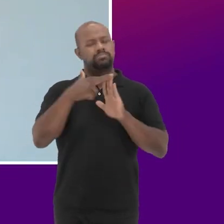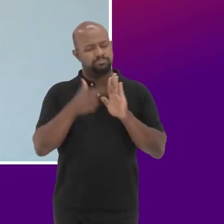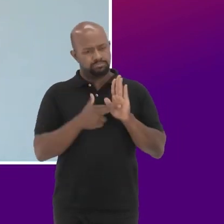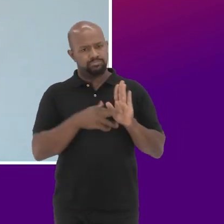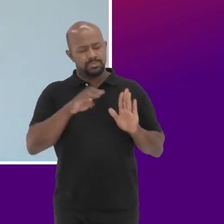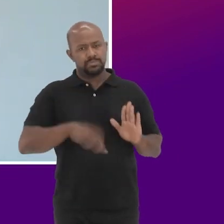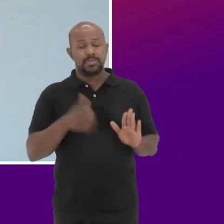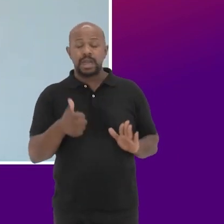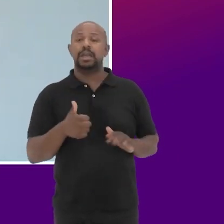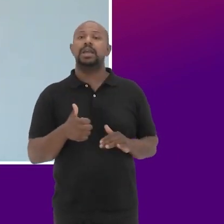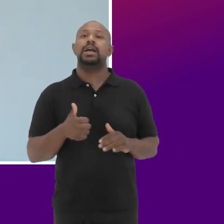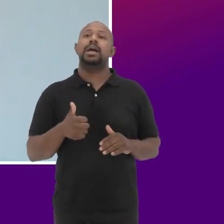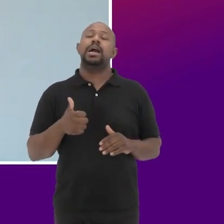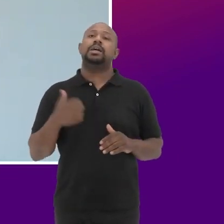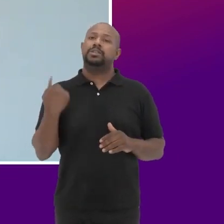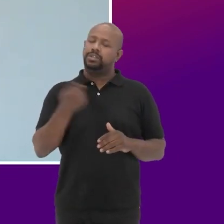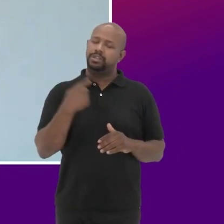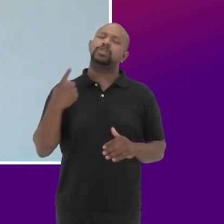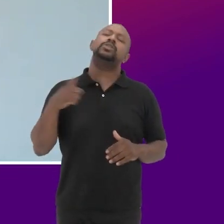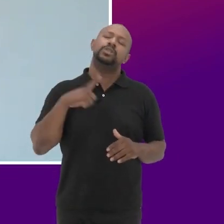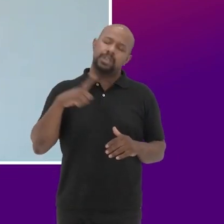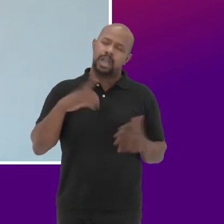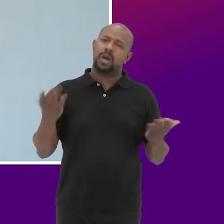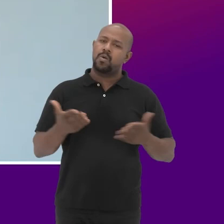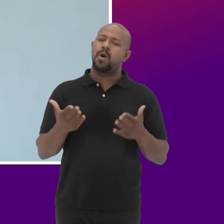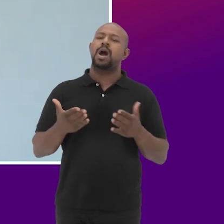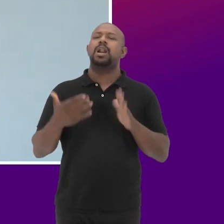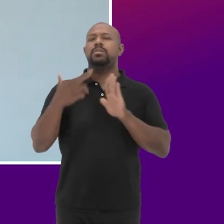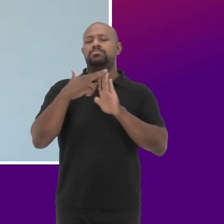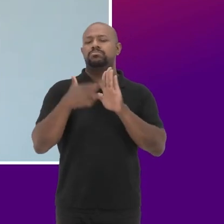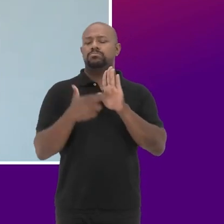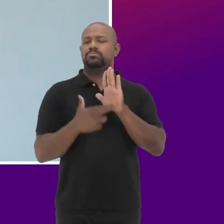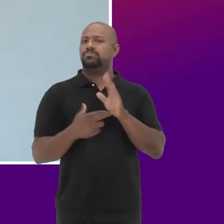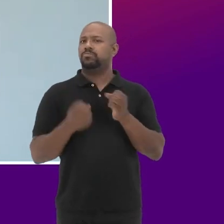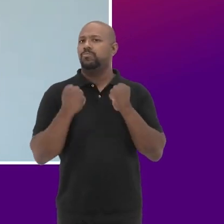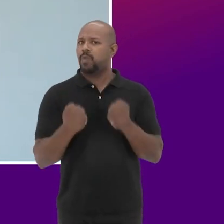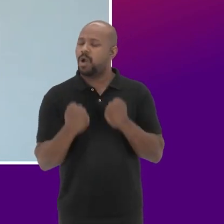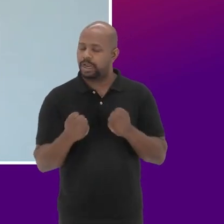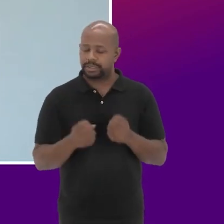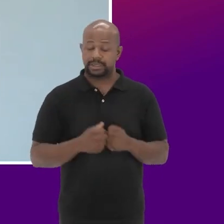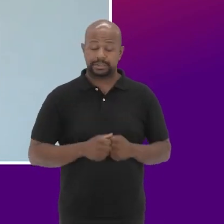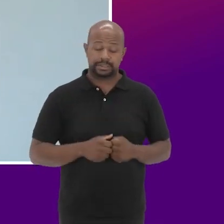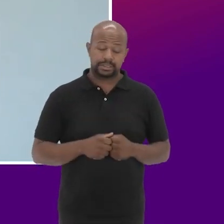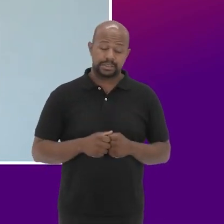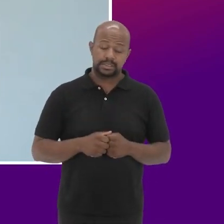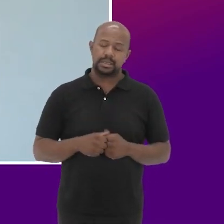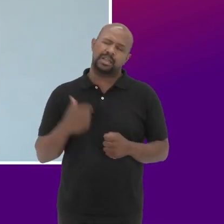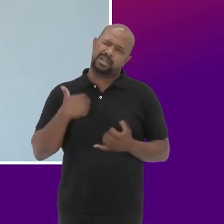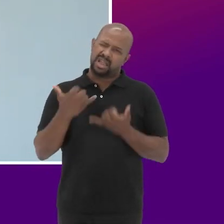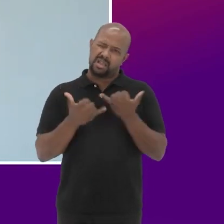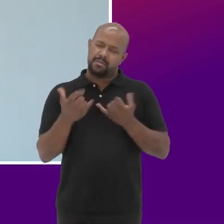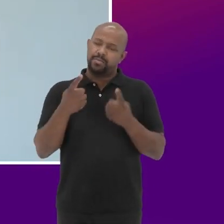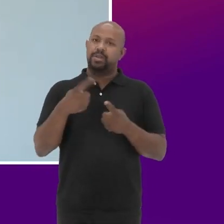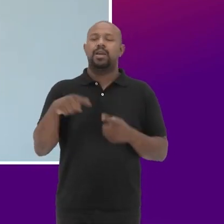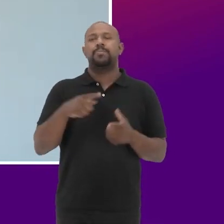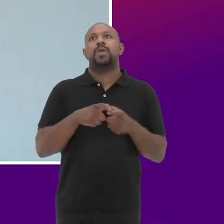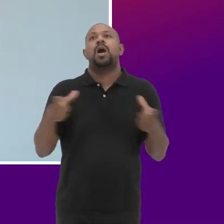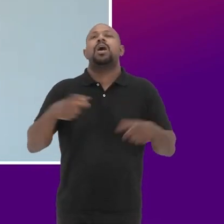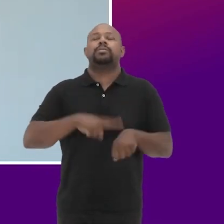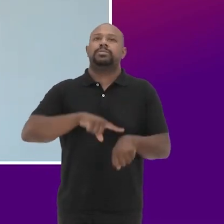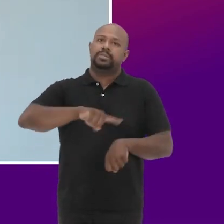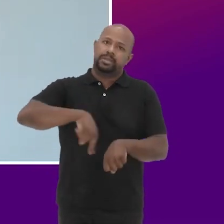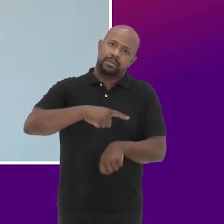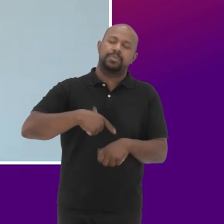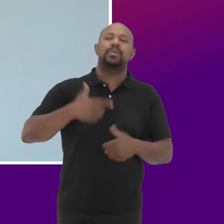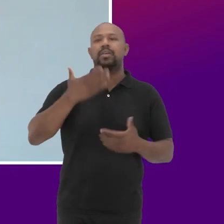ultra regulado, a gente tem agora bases legais mais sólidas, né, e eu até brinco, né, eu passo a maior parte